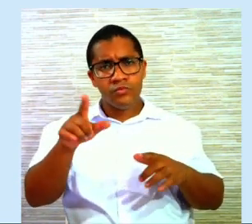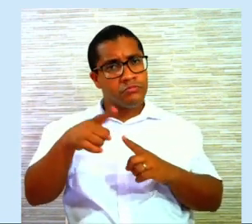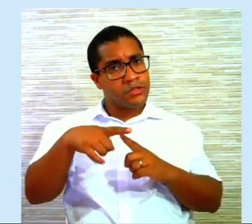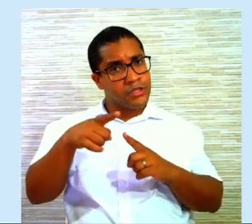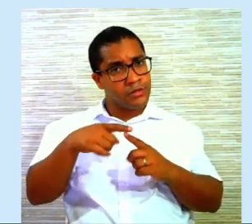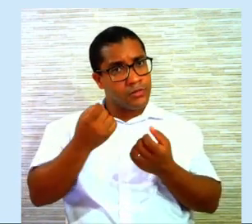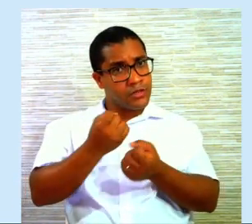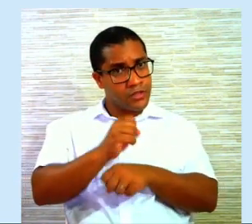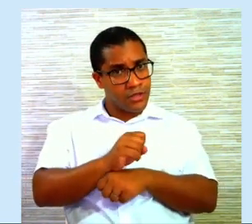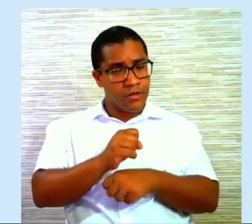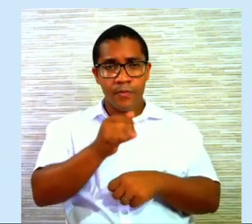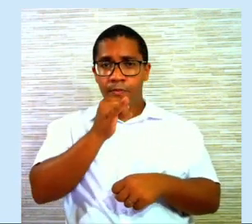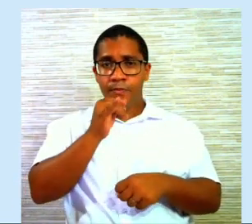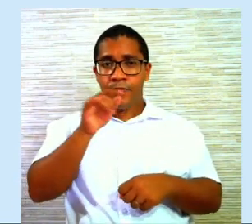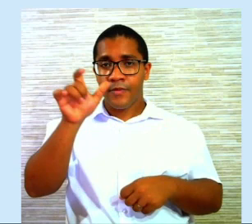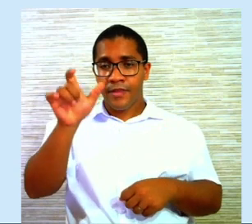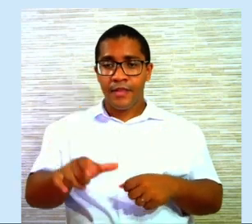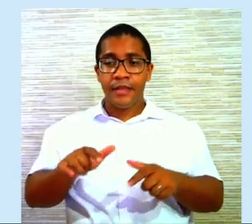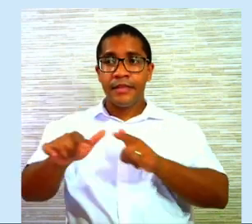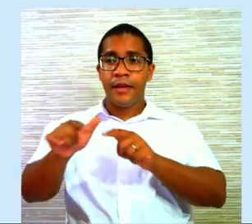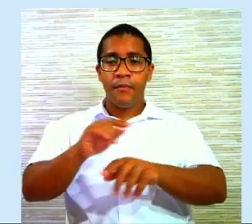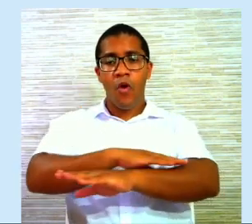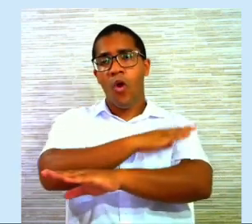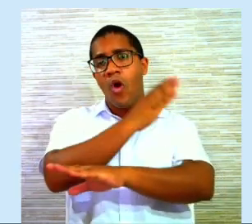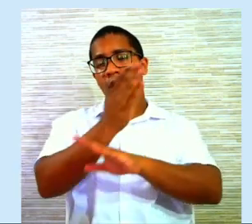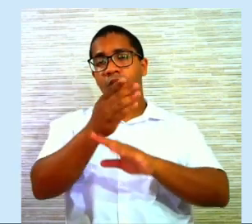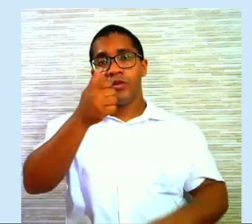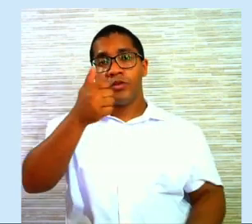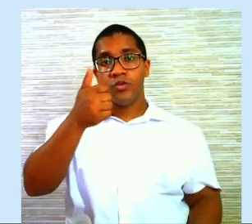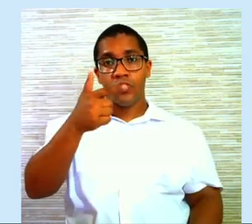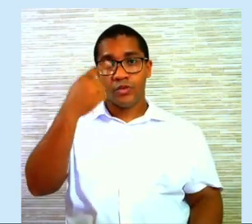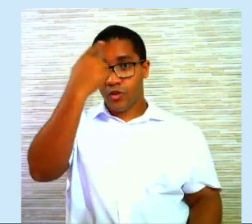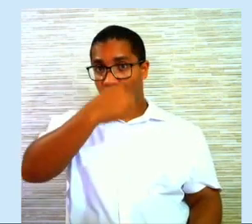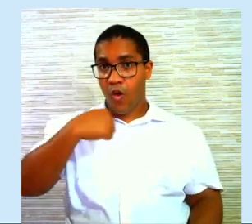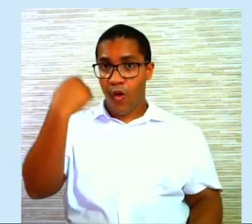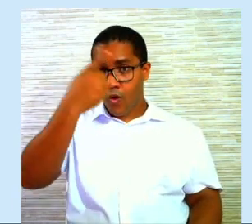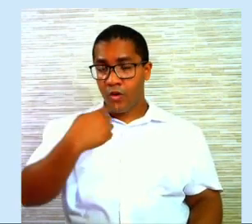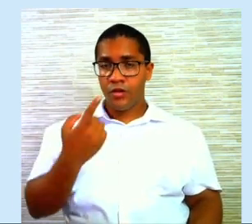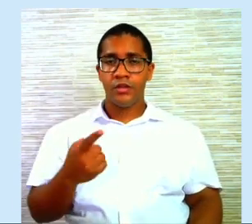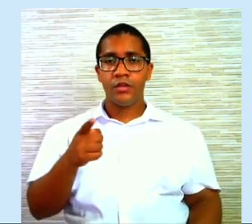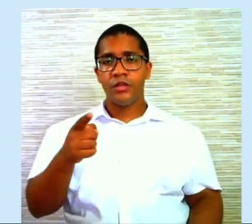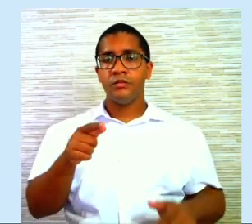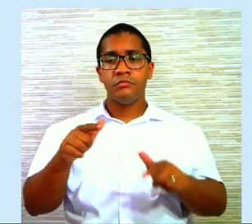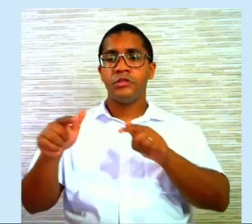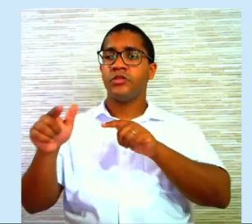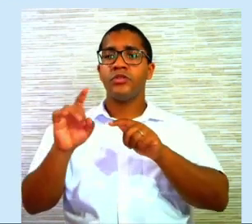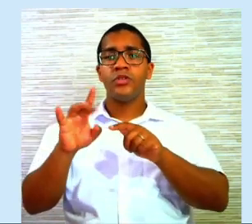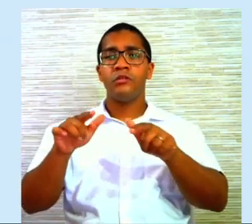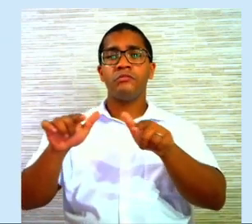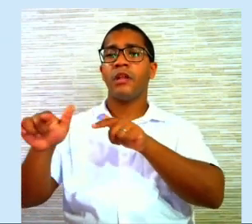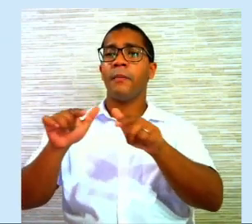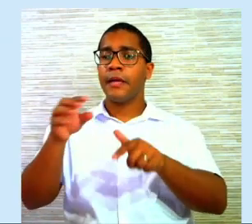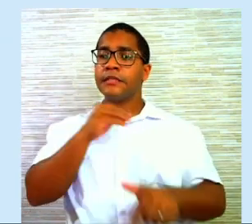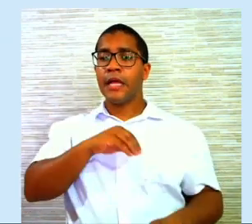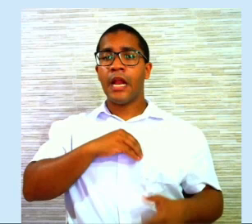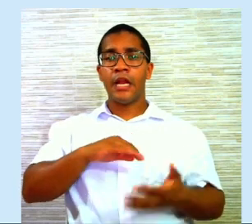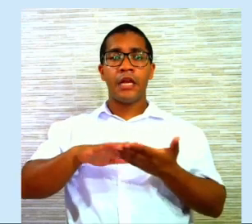de escravidão. O indivíduo trabalha 12 horas, o indivíduo trabalha simplesmente